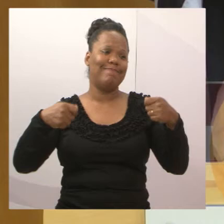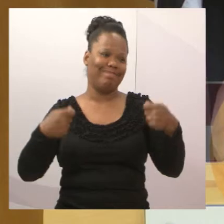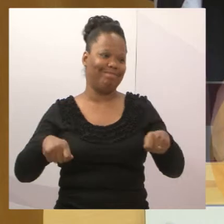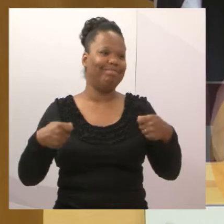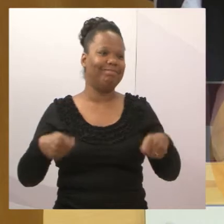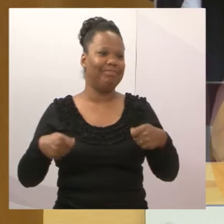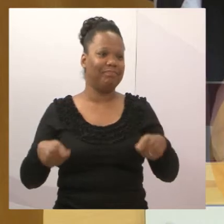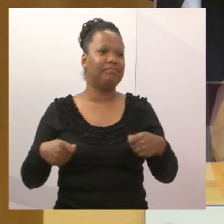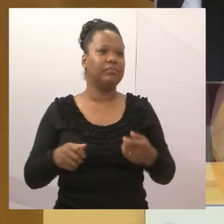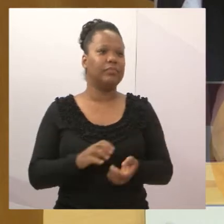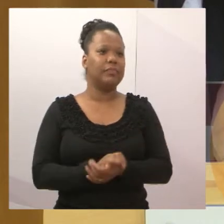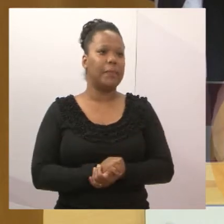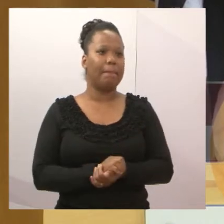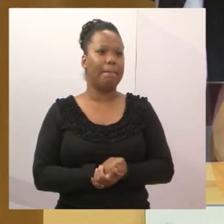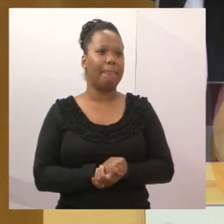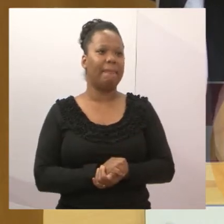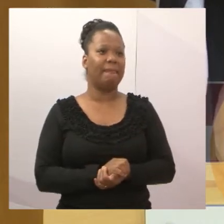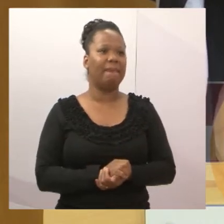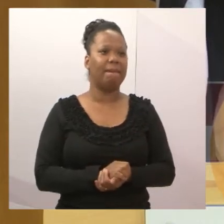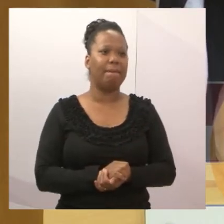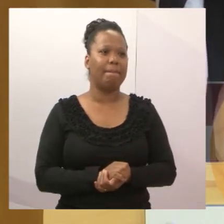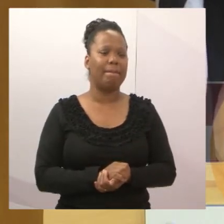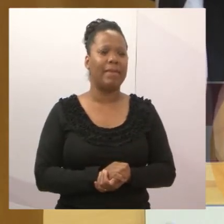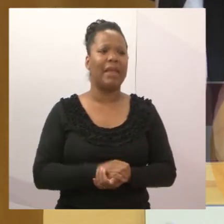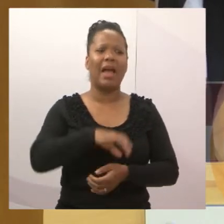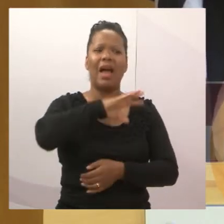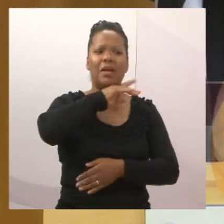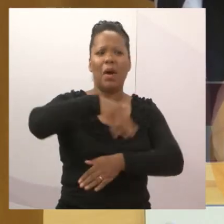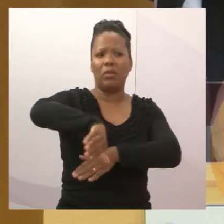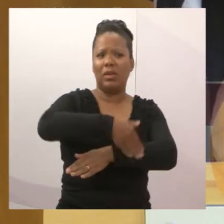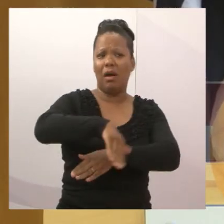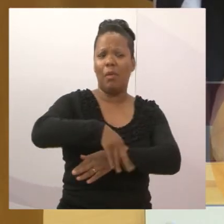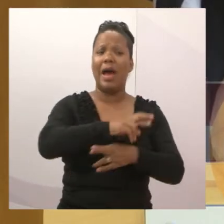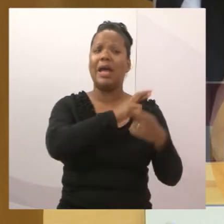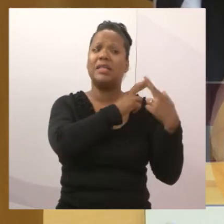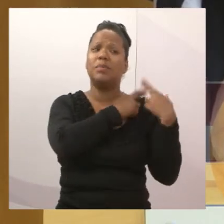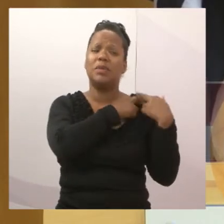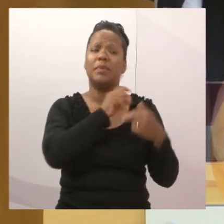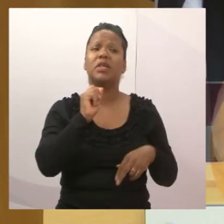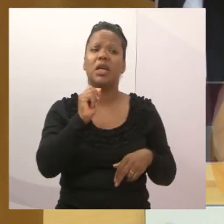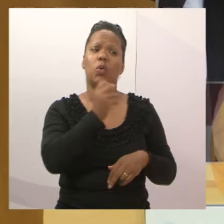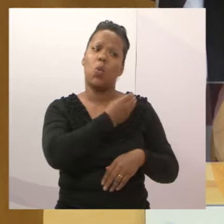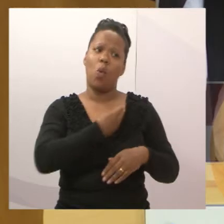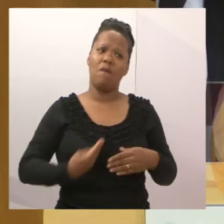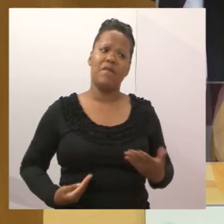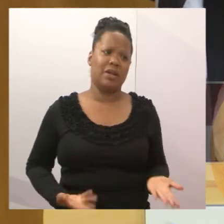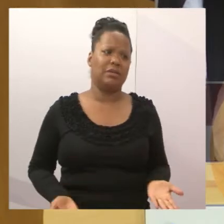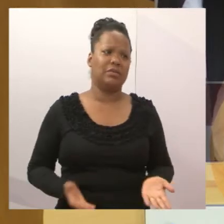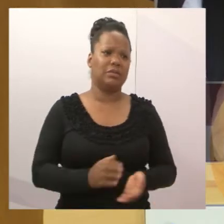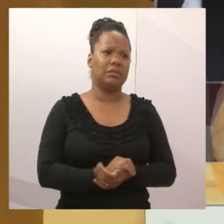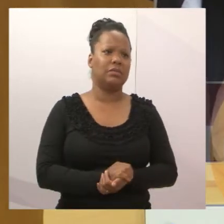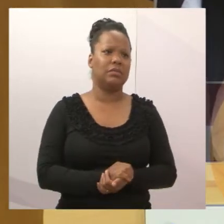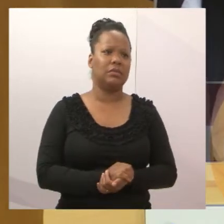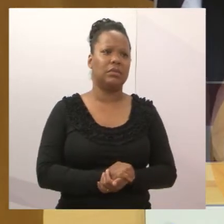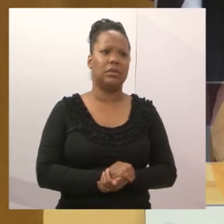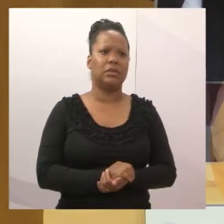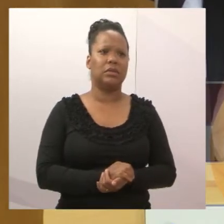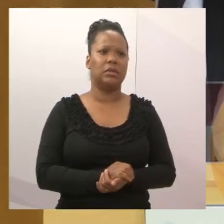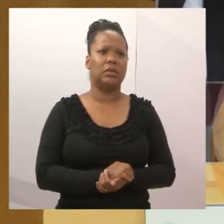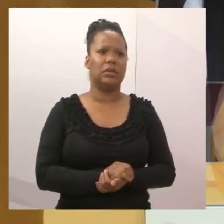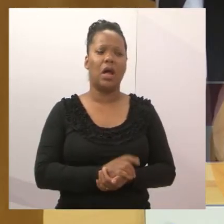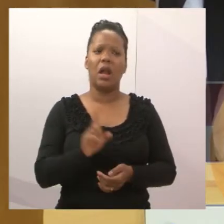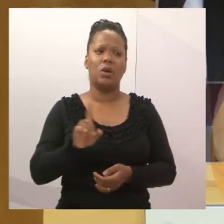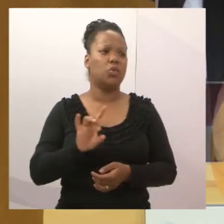necessário. Volto a falar, o animal na rua é um problema de saúde pública, não é somente o fato de estar acolhendo por ser da